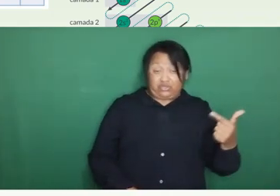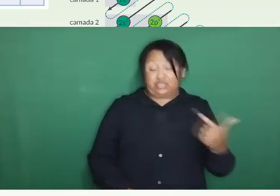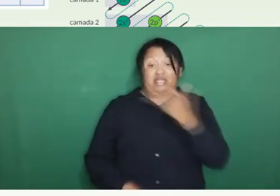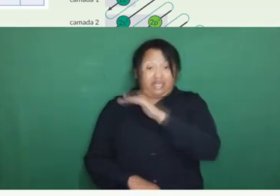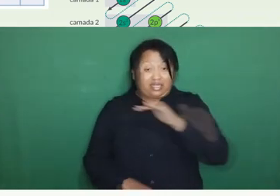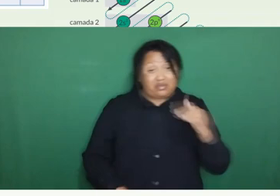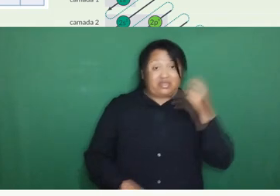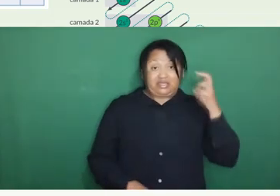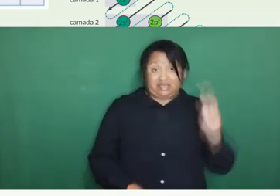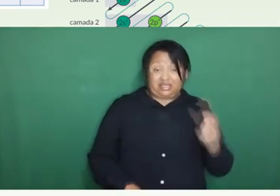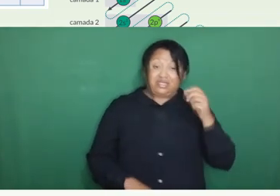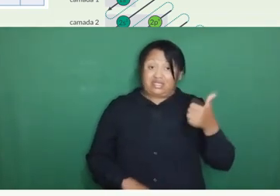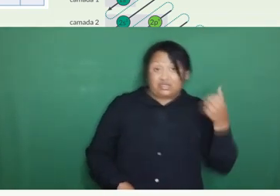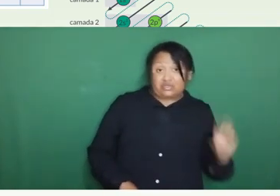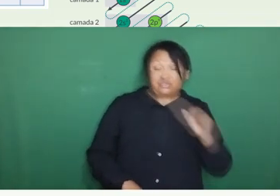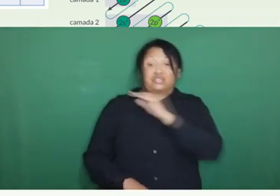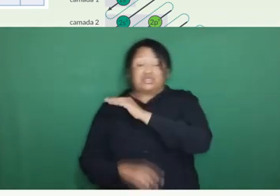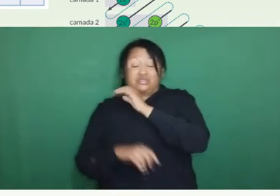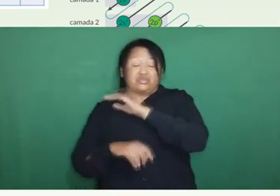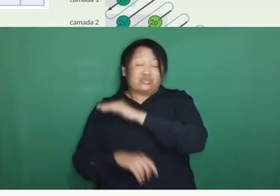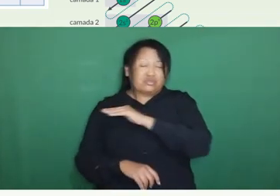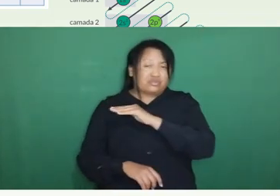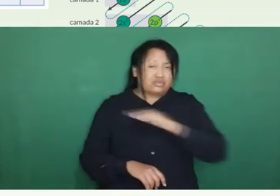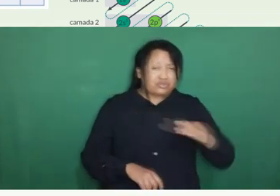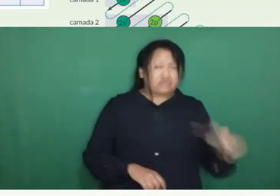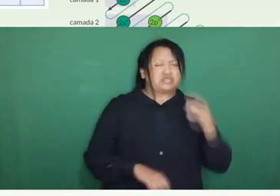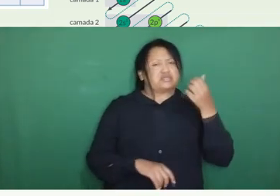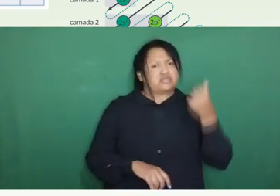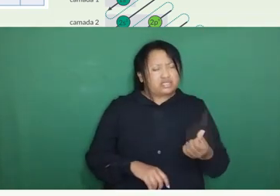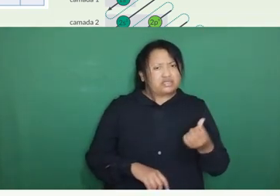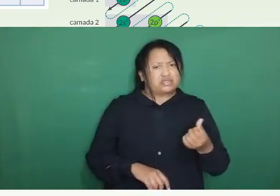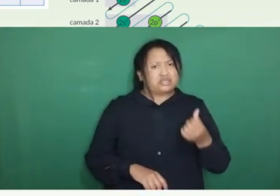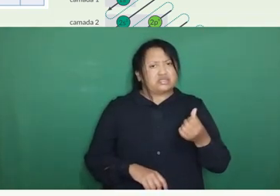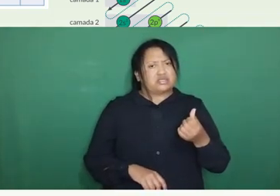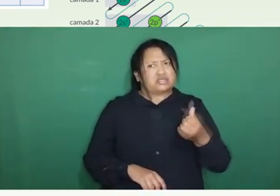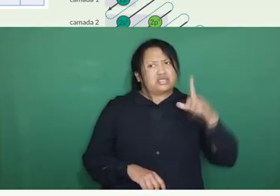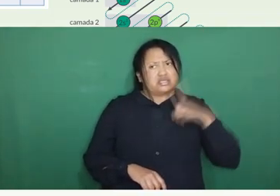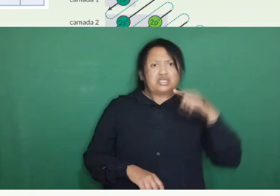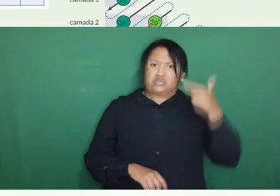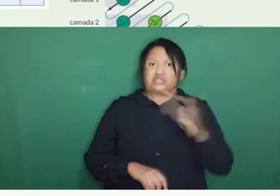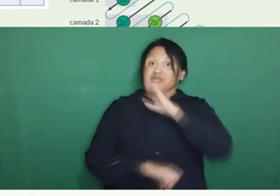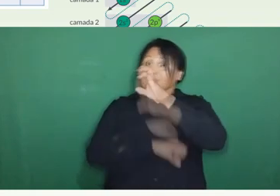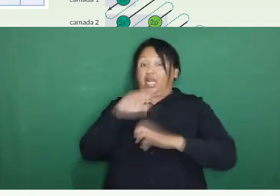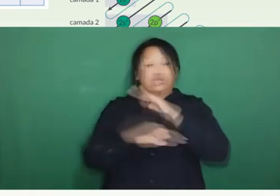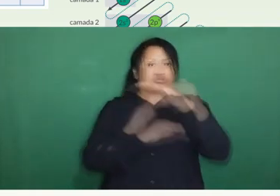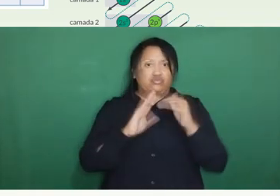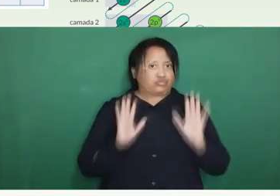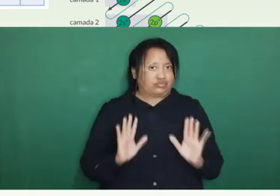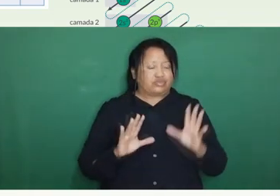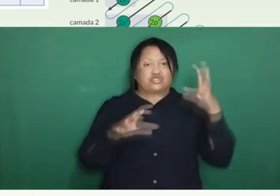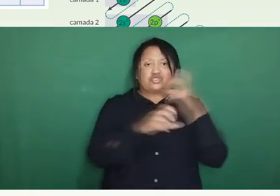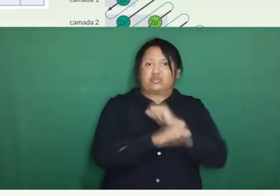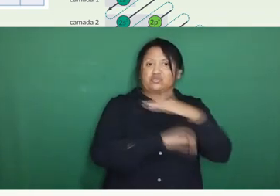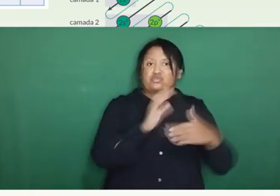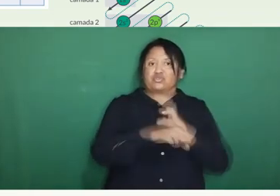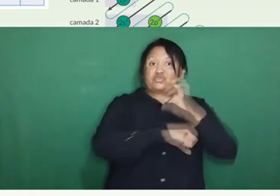32 elétrons na camada 5 18 elétrons e na camada seis eu tenho dois elétrons